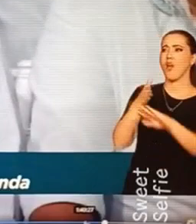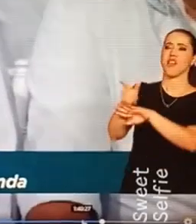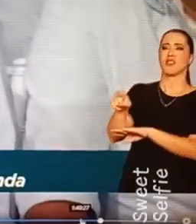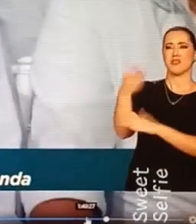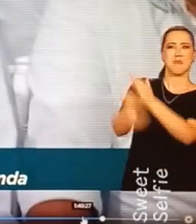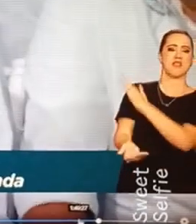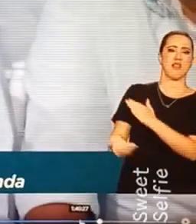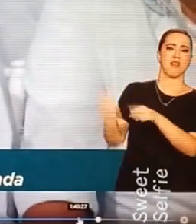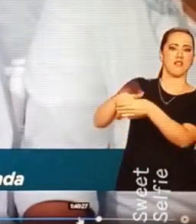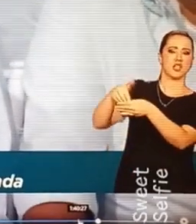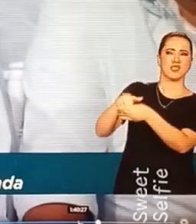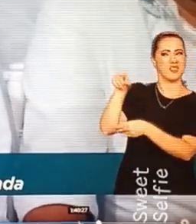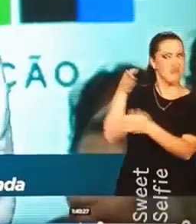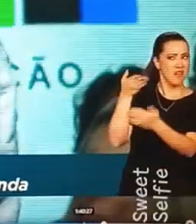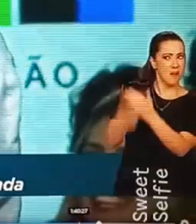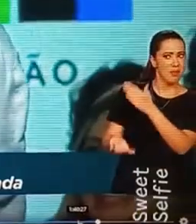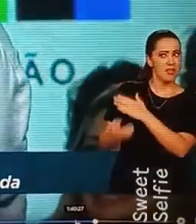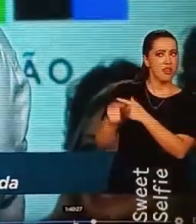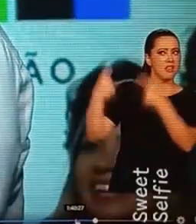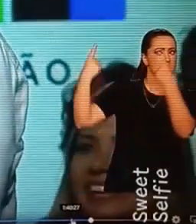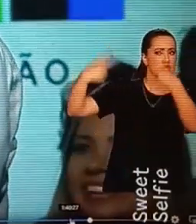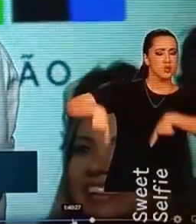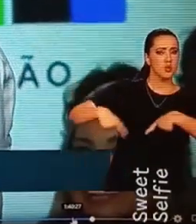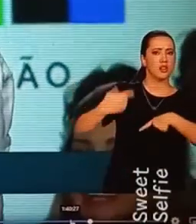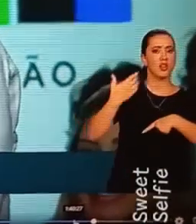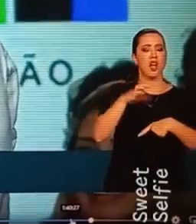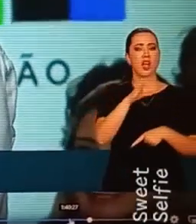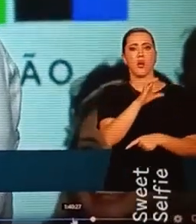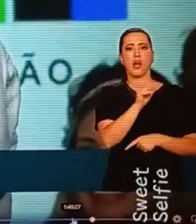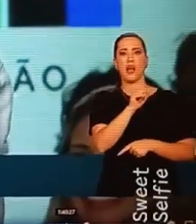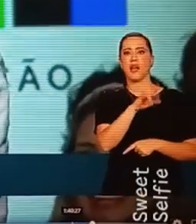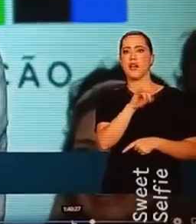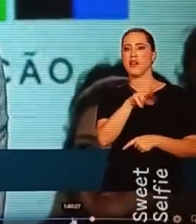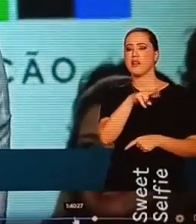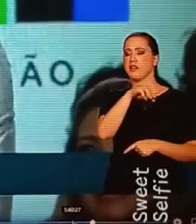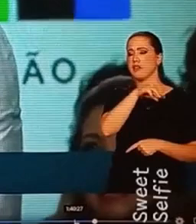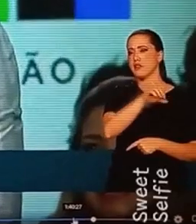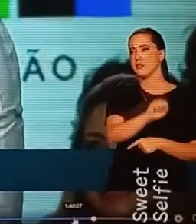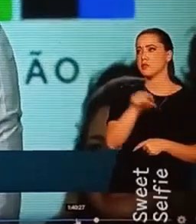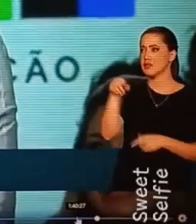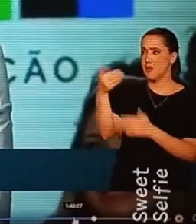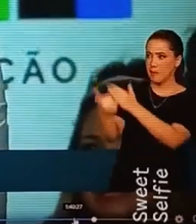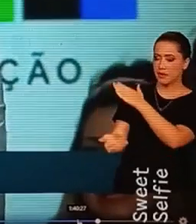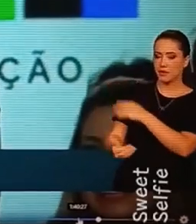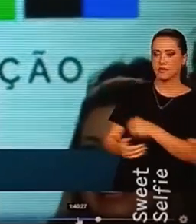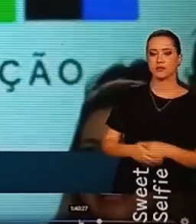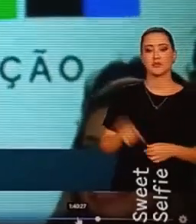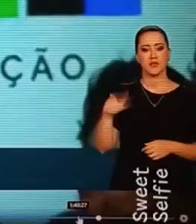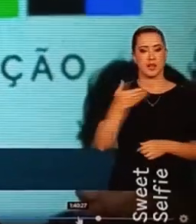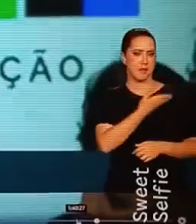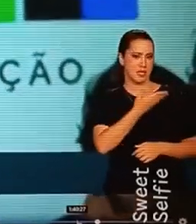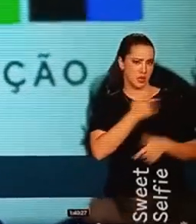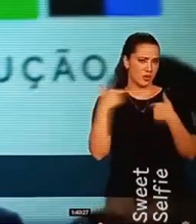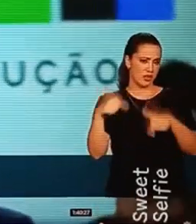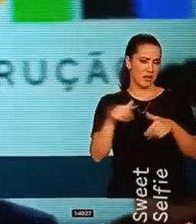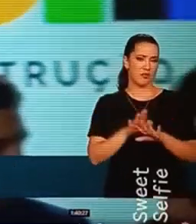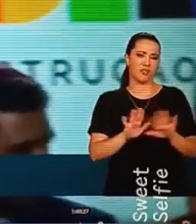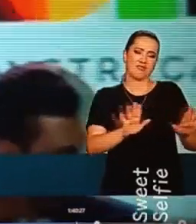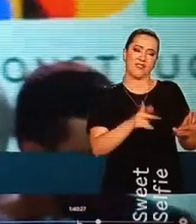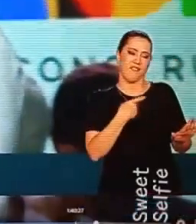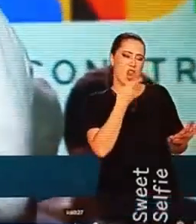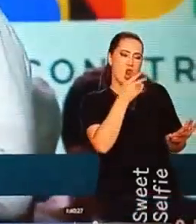Você vai disputar as eleições com o Carlinho, você vai perder as eleições. Ele era meu ministro do trabalho, eu falei, não, mas eu